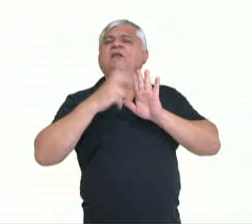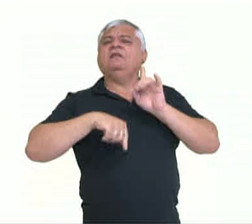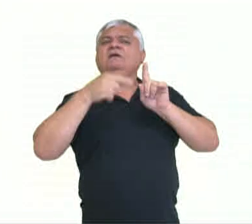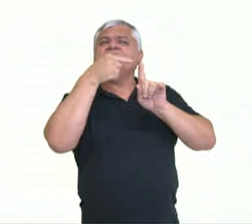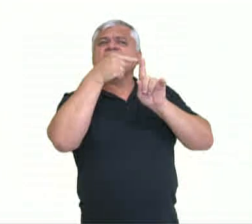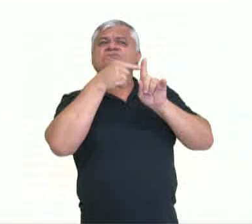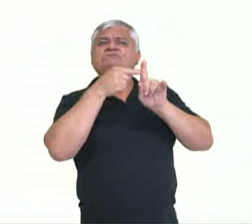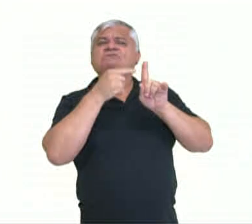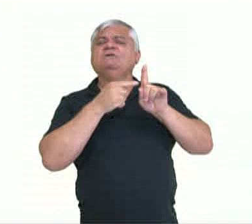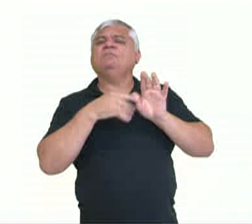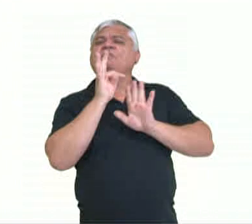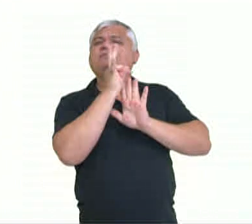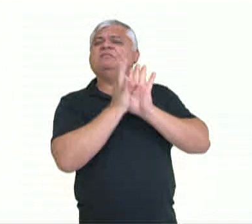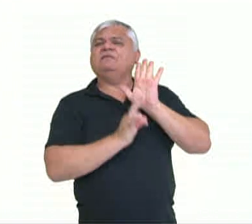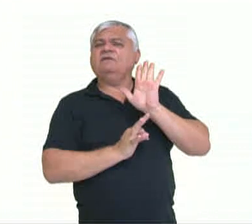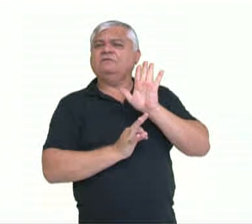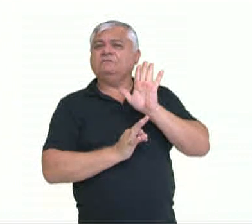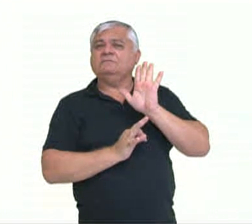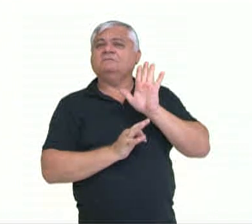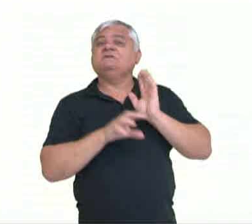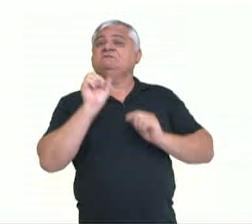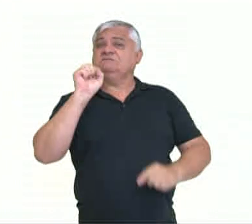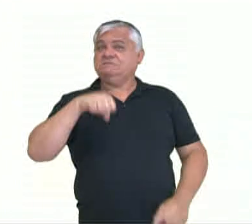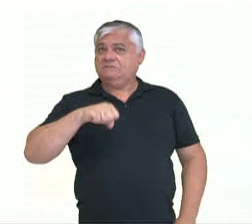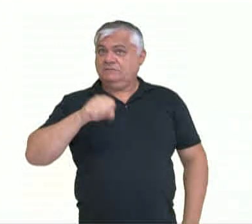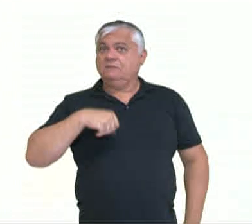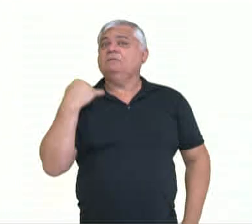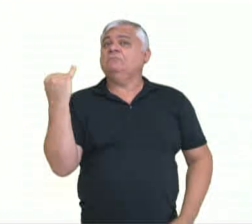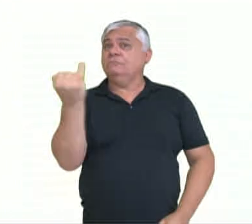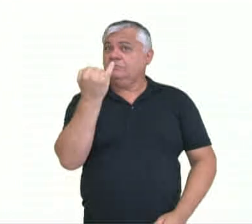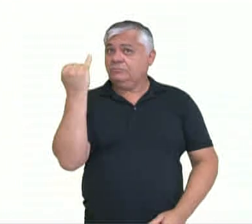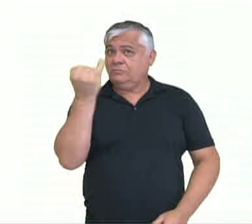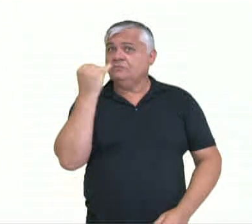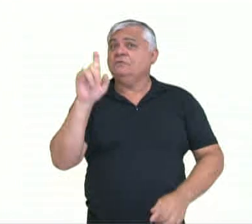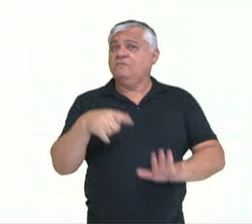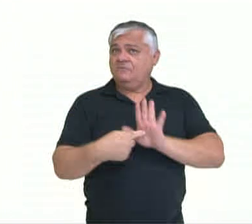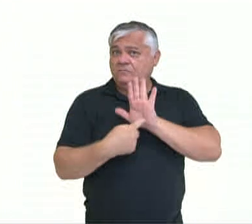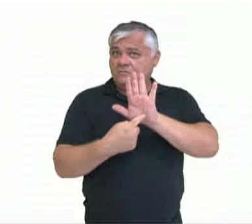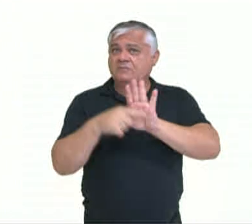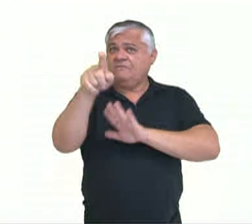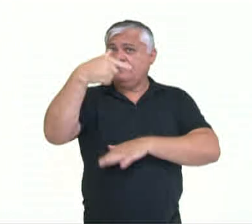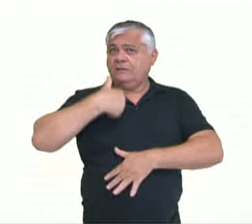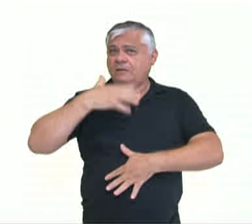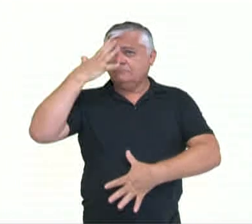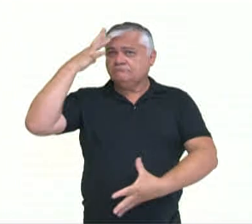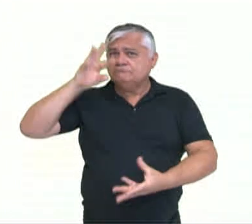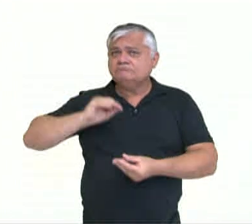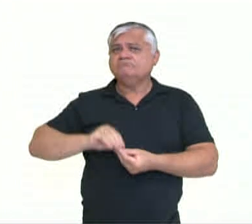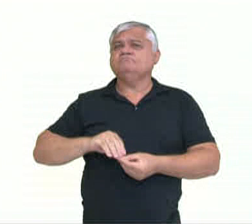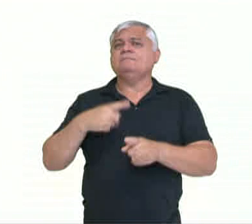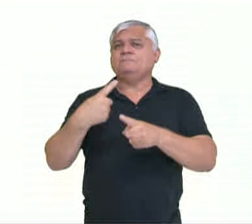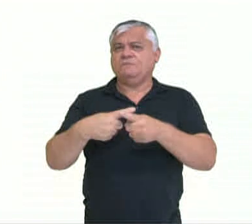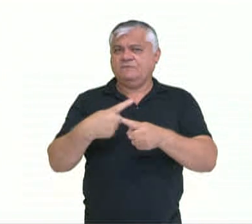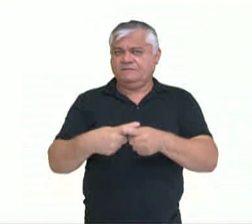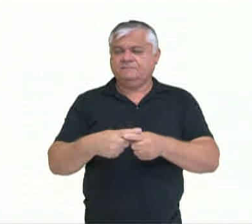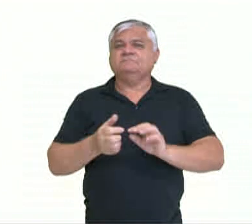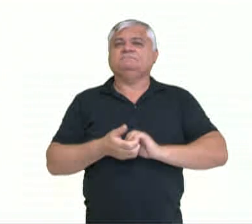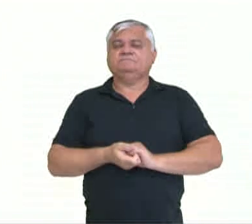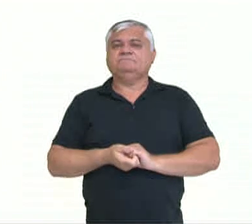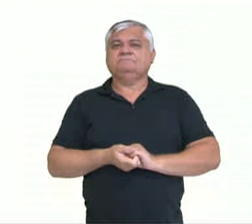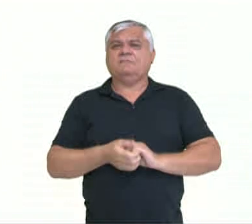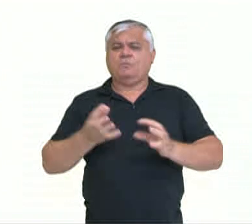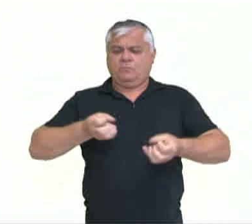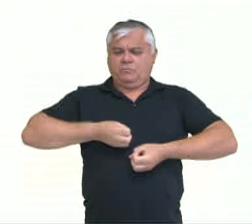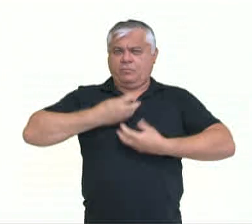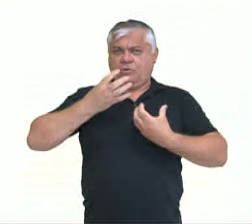tipo de texto? É importante sim, eu vou mostrar para você, você já vai entender o porquê. Bien? Los